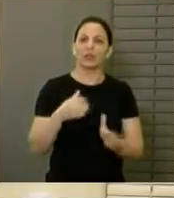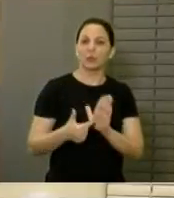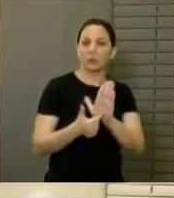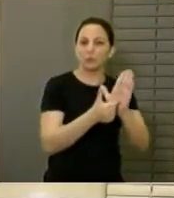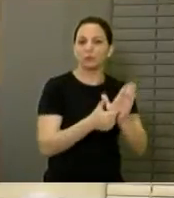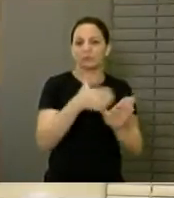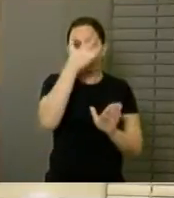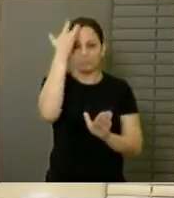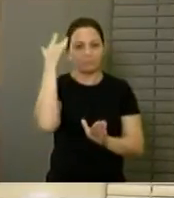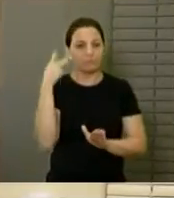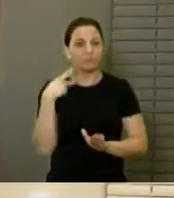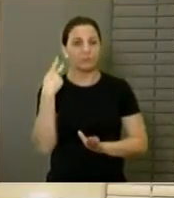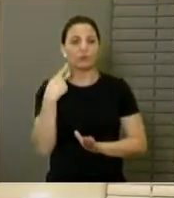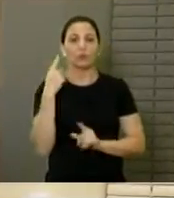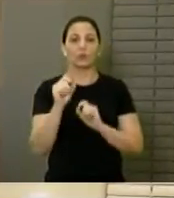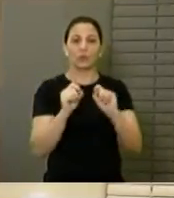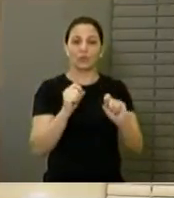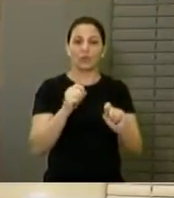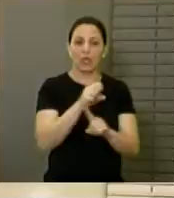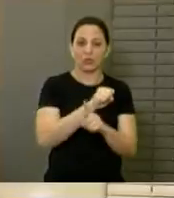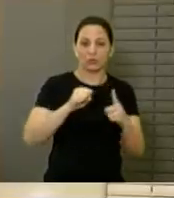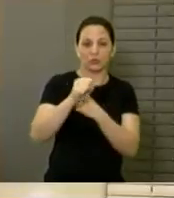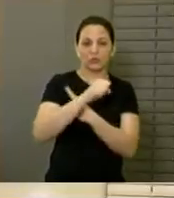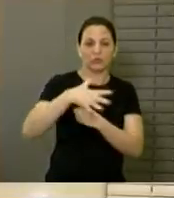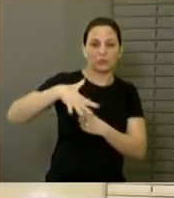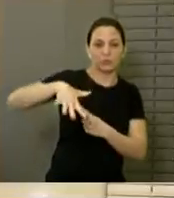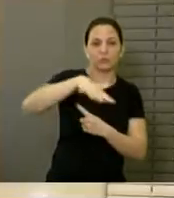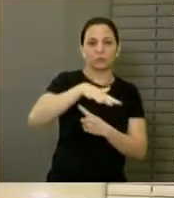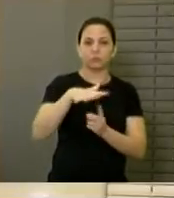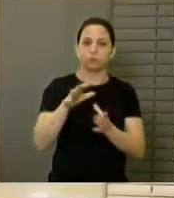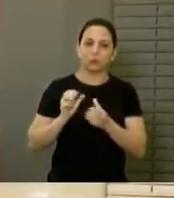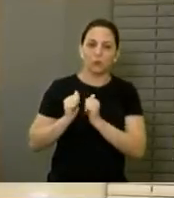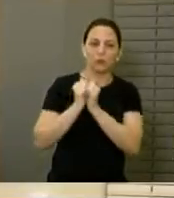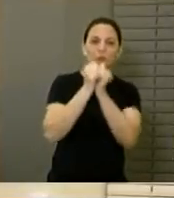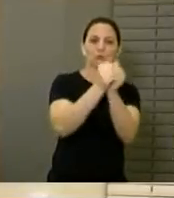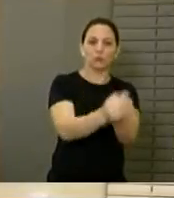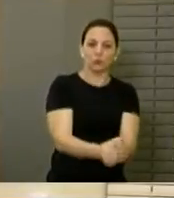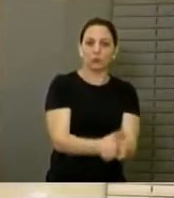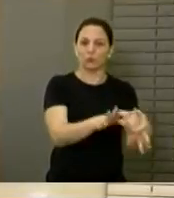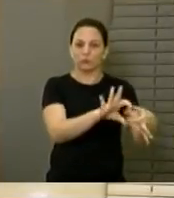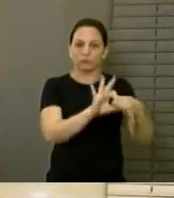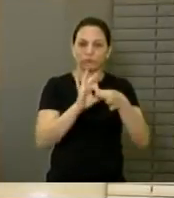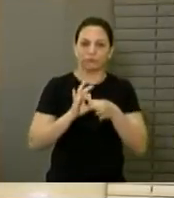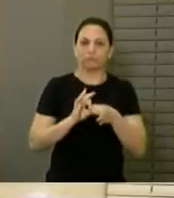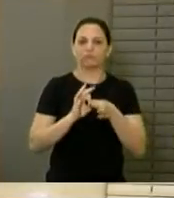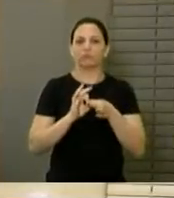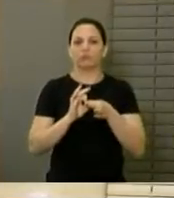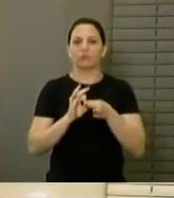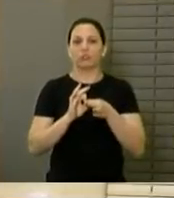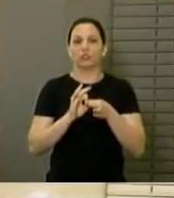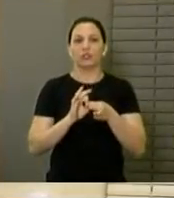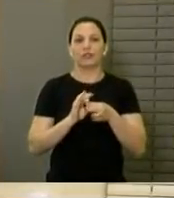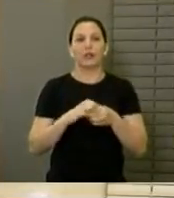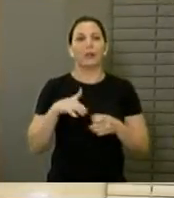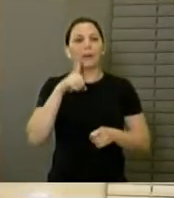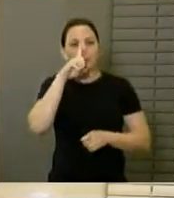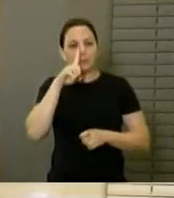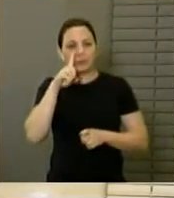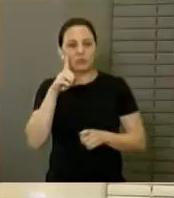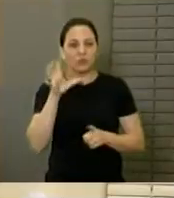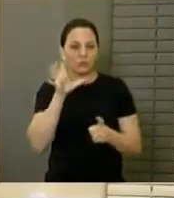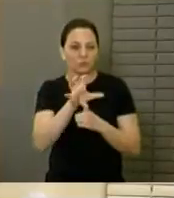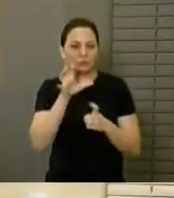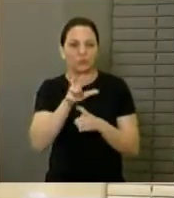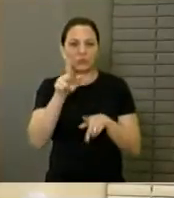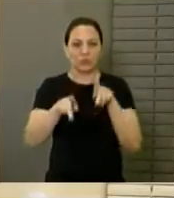os senhores vereadores e a toda a nossa sociedade para nos unirmos contra um grave atentado ao povo brasileiro,